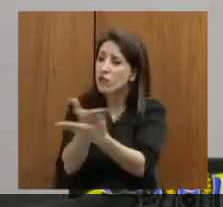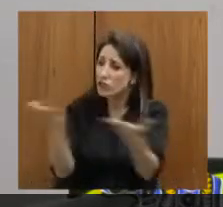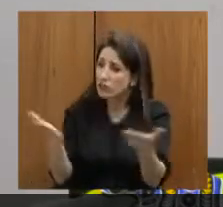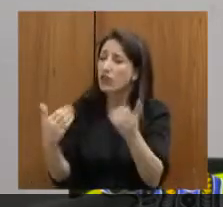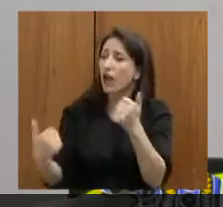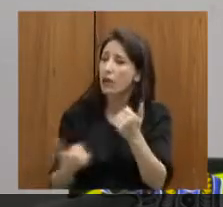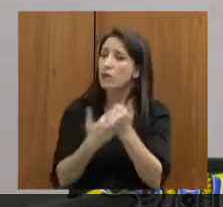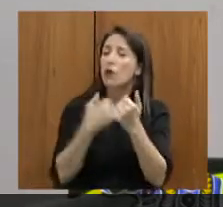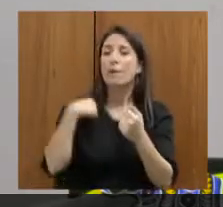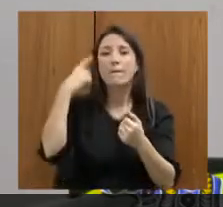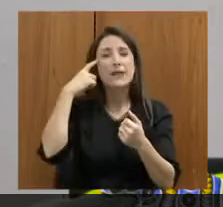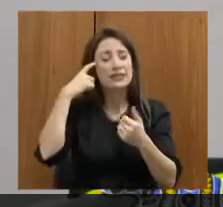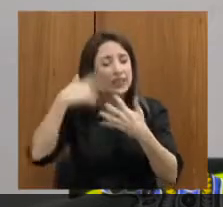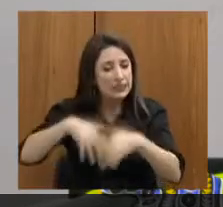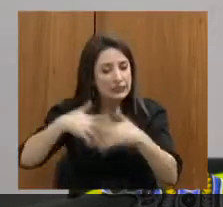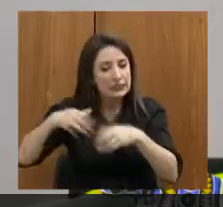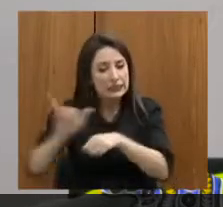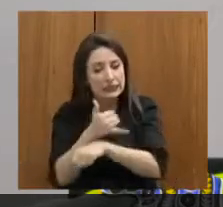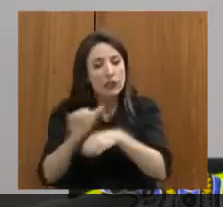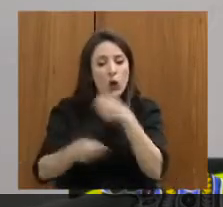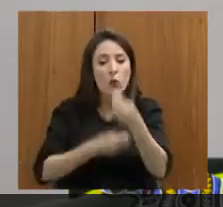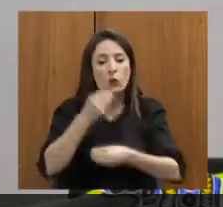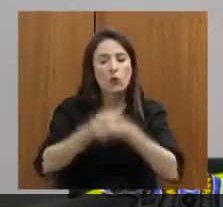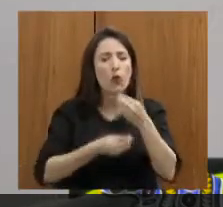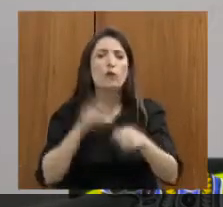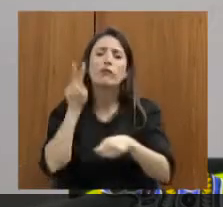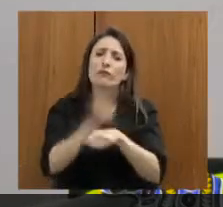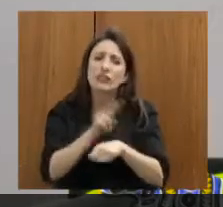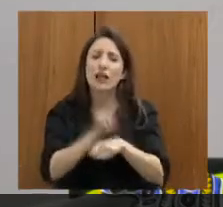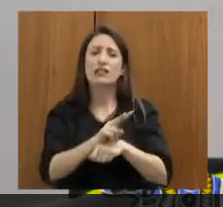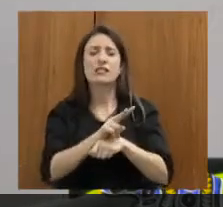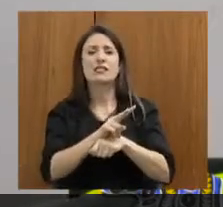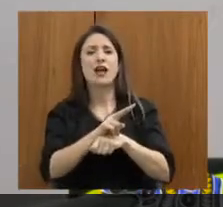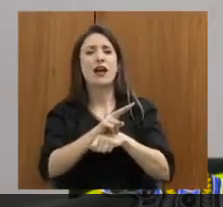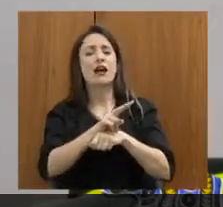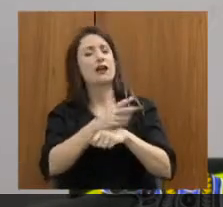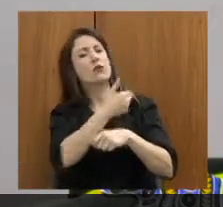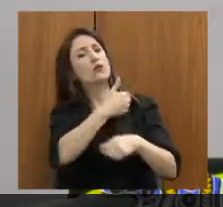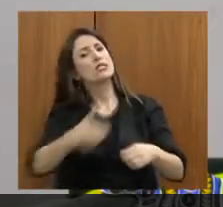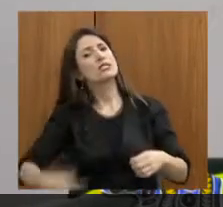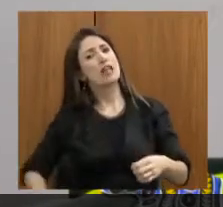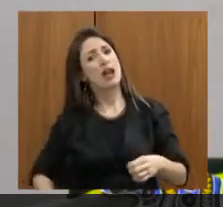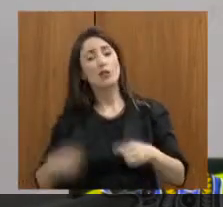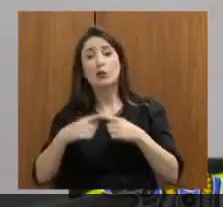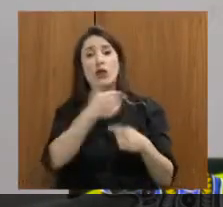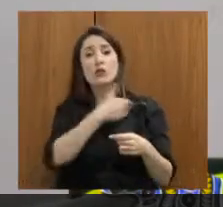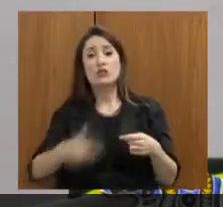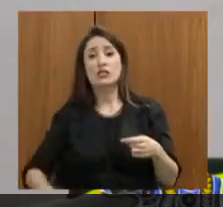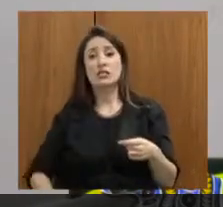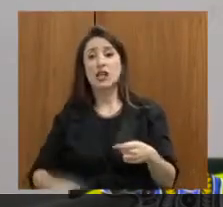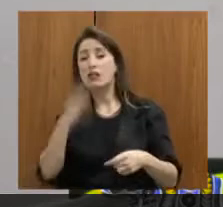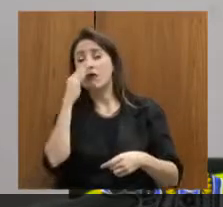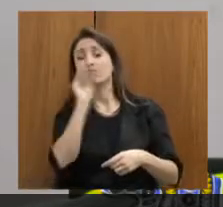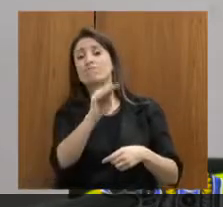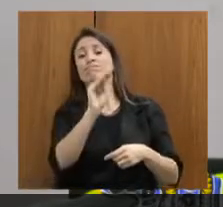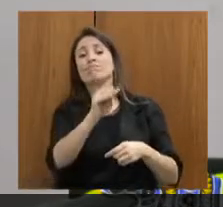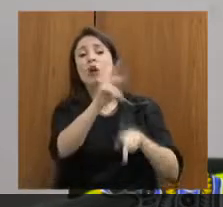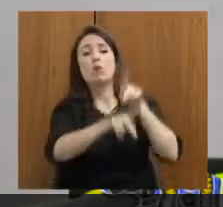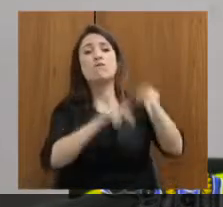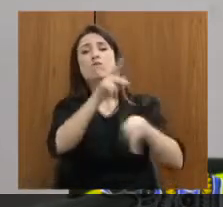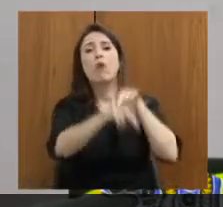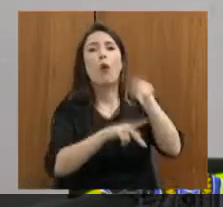como fiscalizar esse estado que continua omisso em relação aos povos de novo